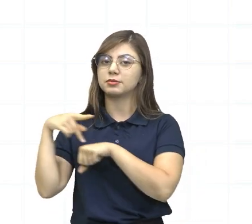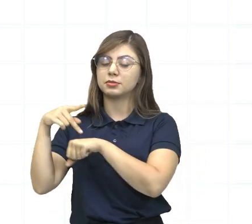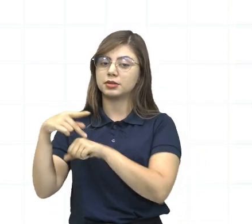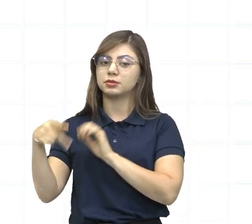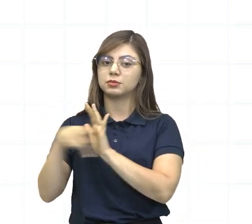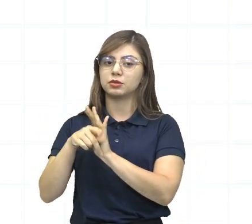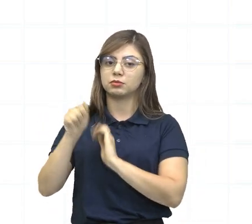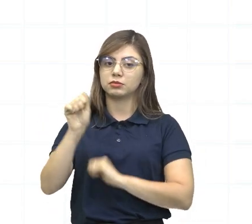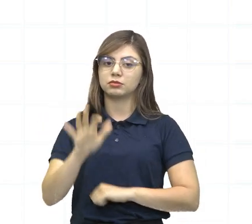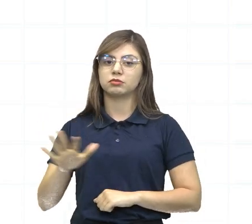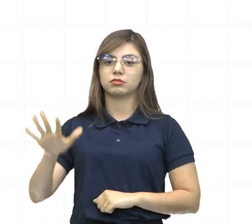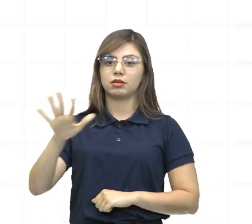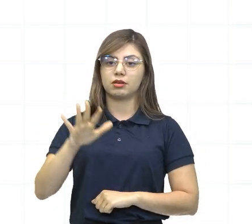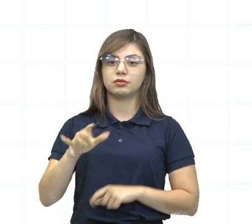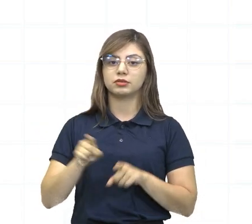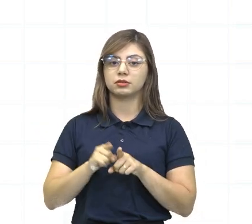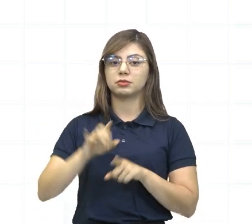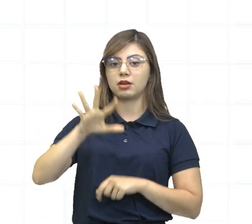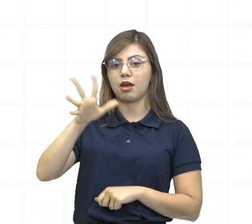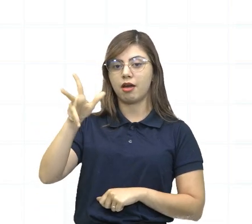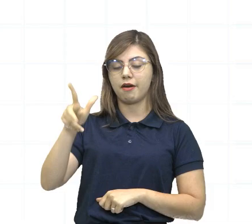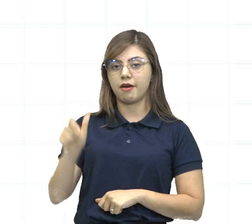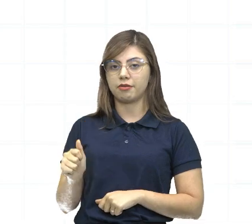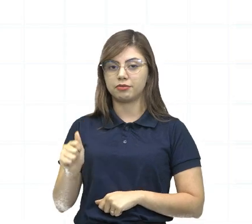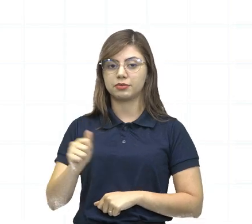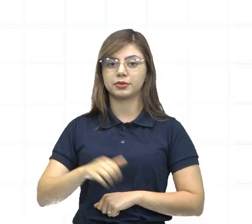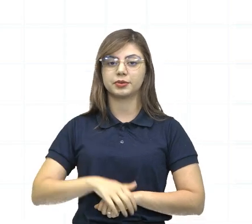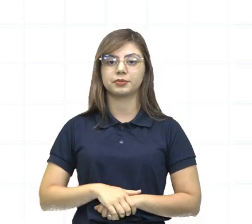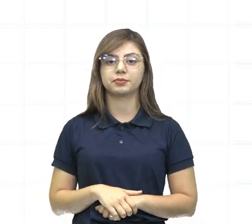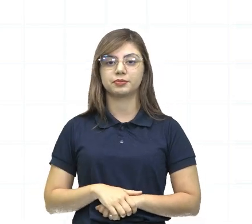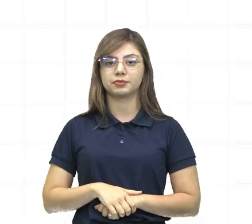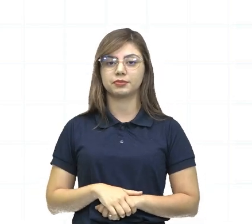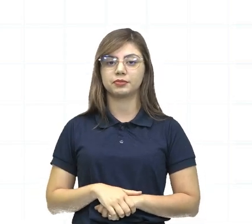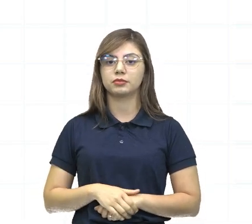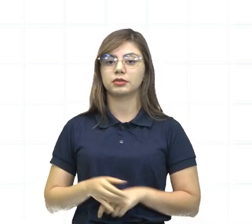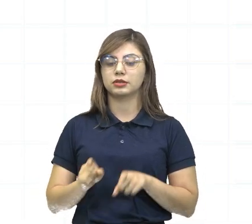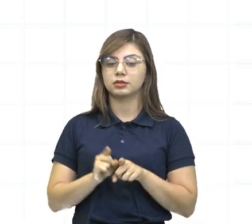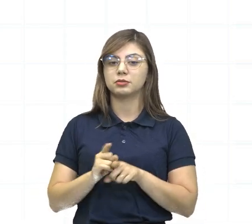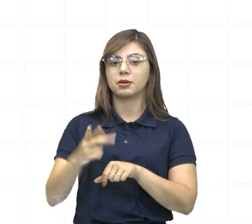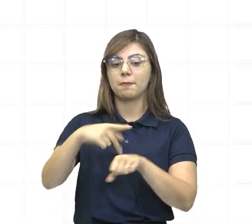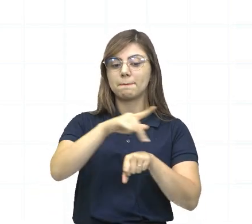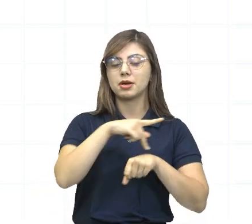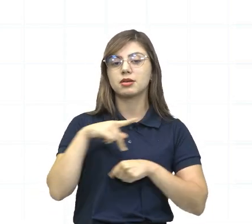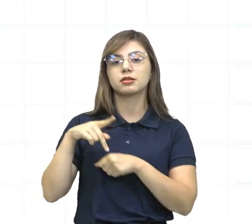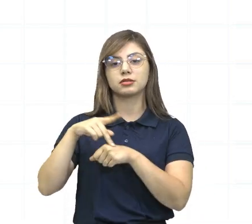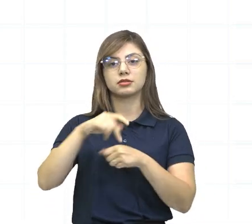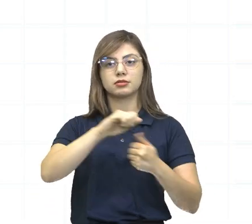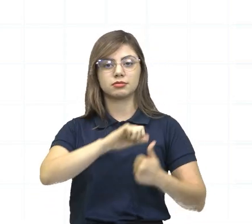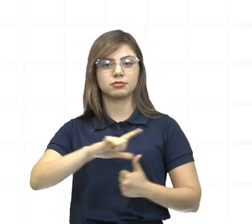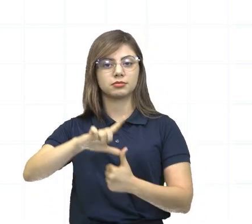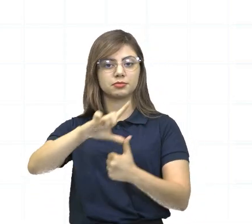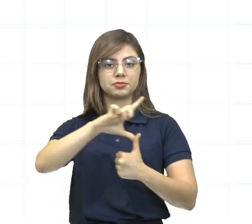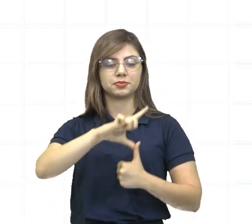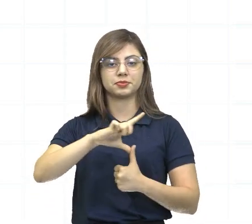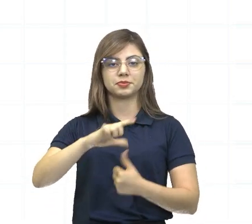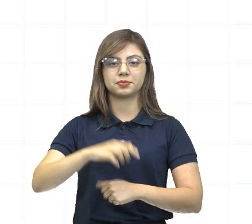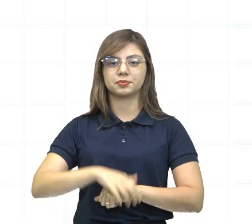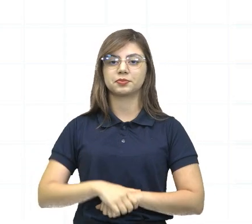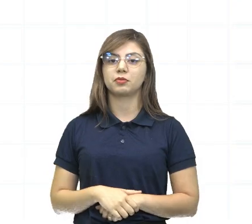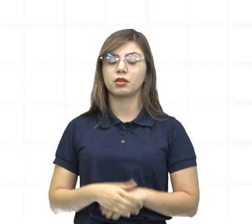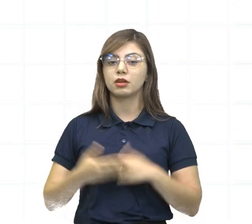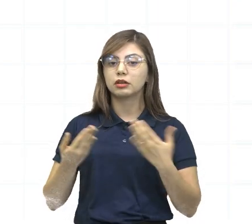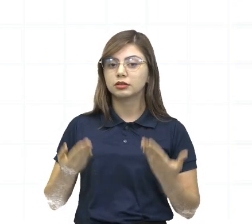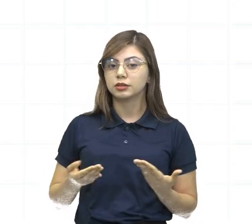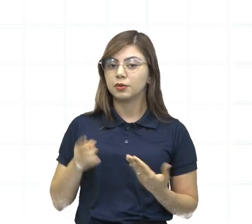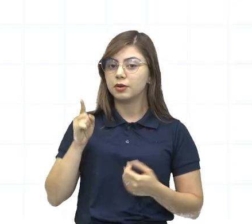Middle Eastern, então a África e o Meio Oeste, e países, né, da América Latina. Então, esses países